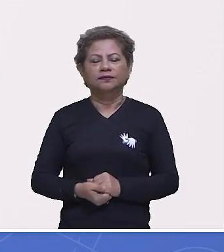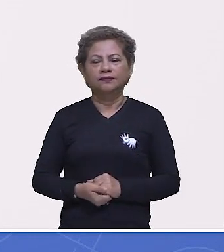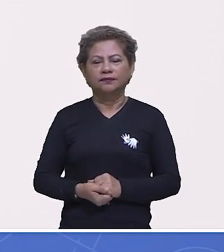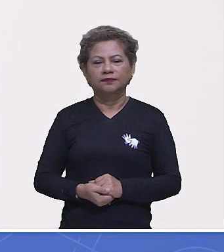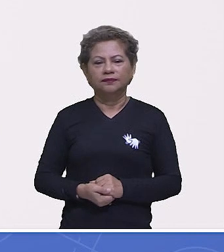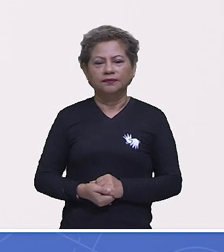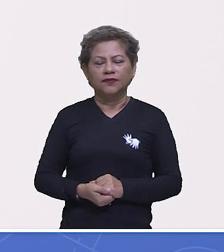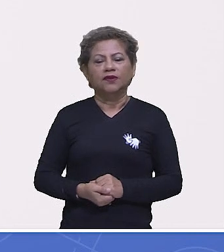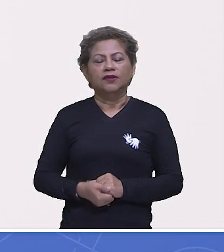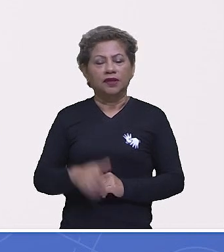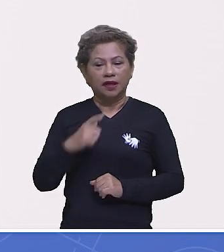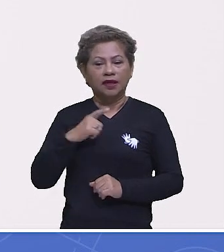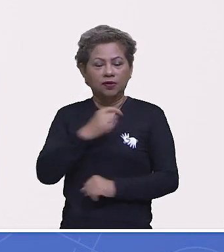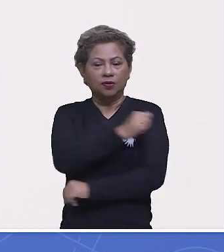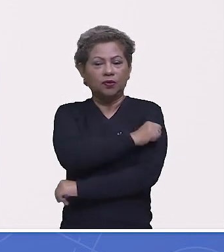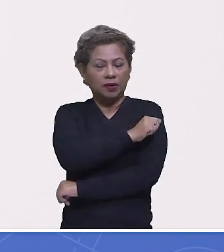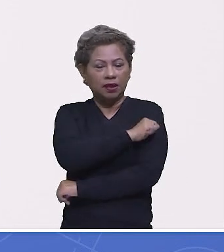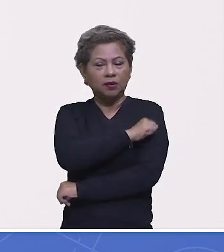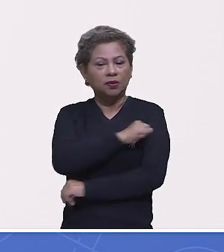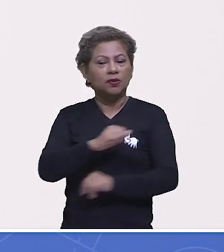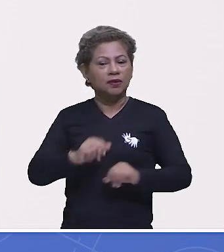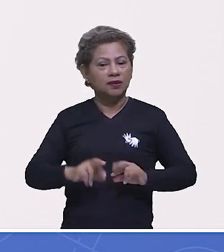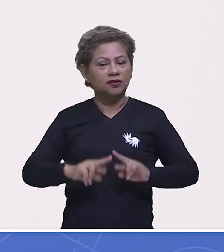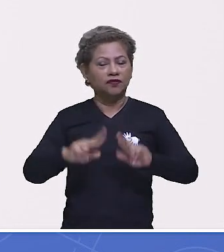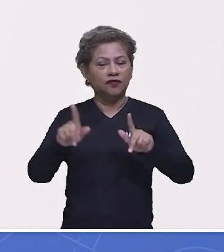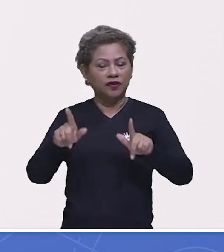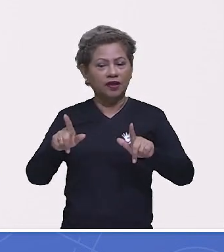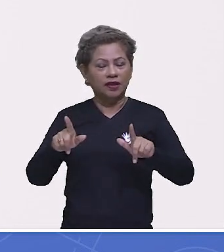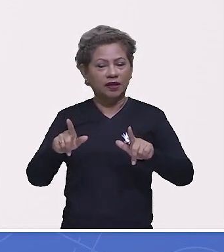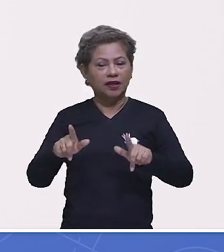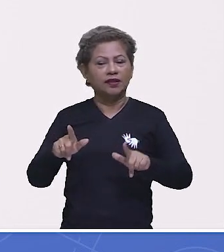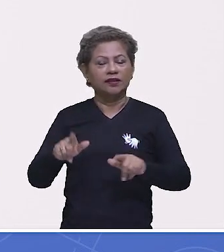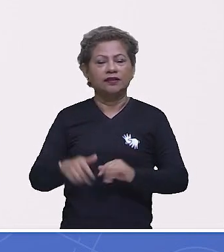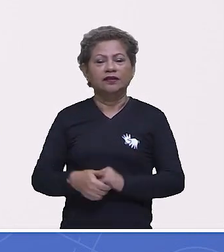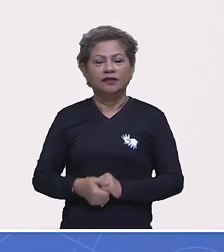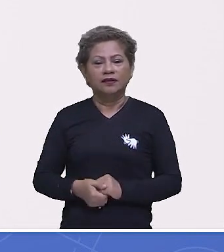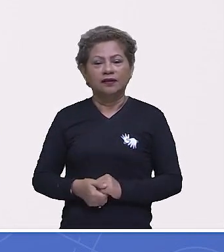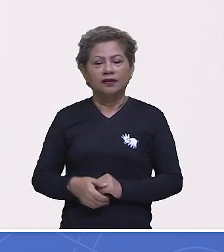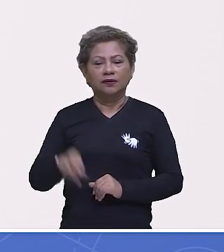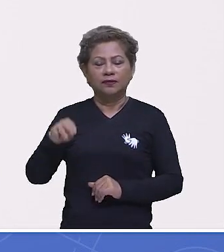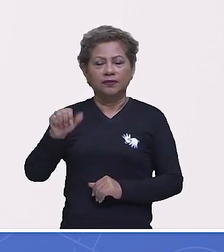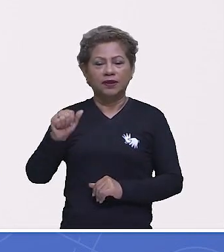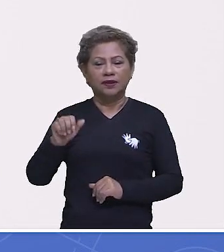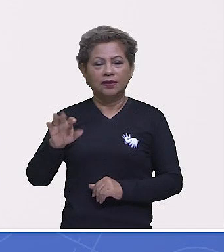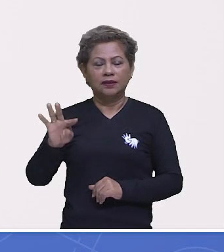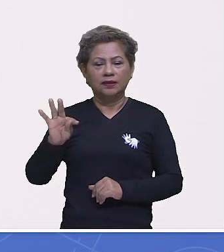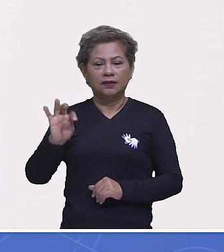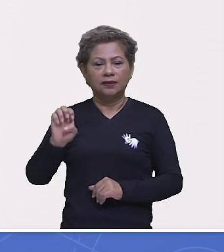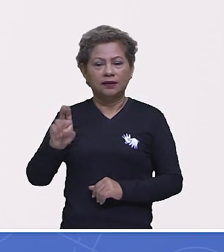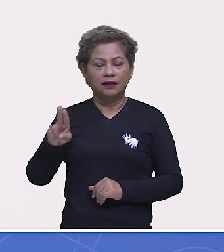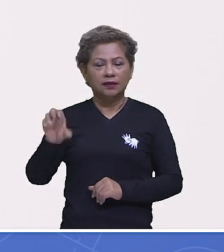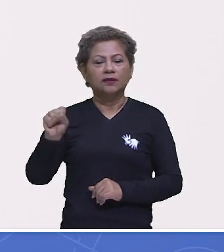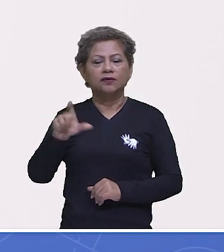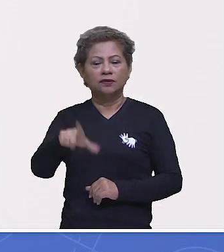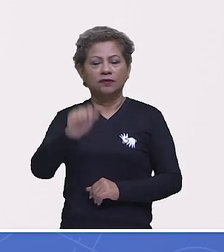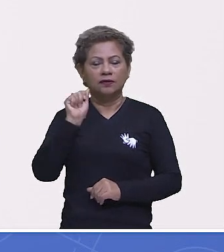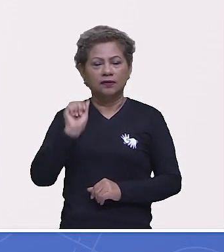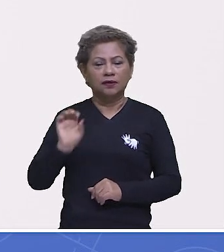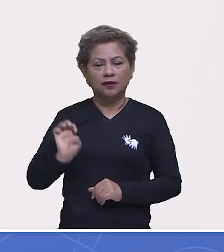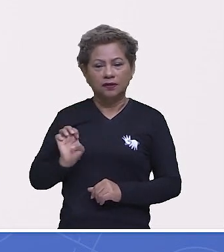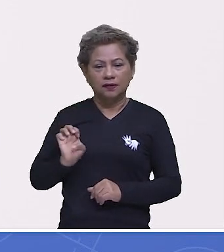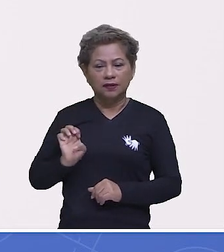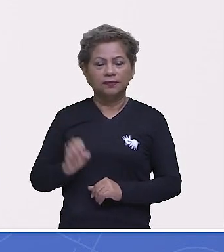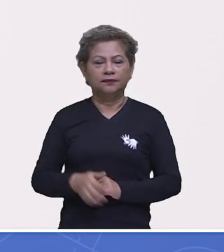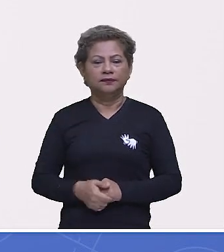letra D, ó. A Jennifer foi diferente. O Matheus escolheu a letra E.